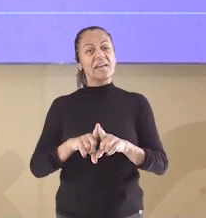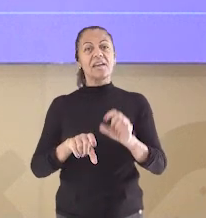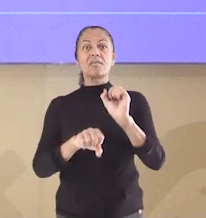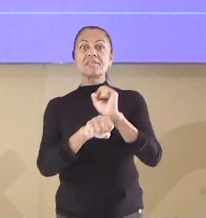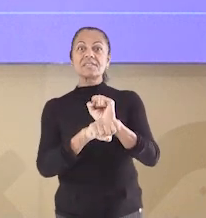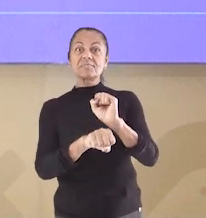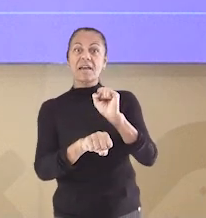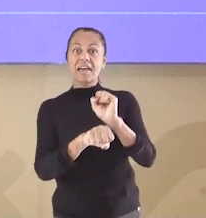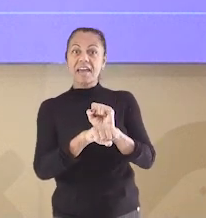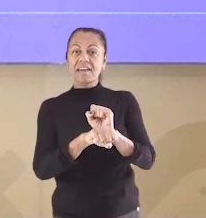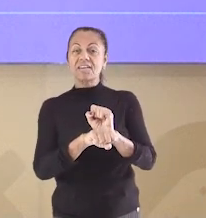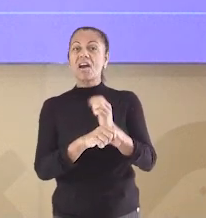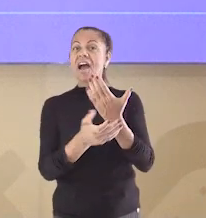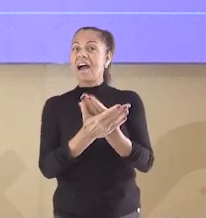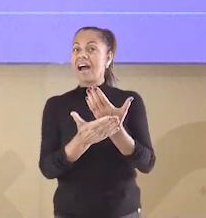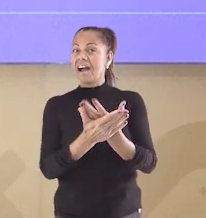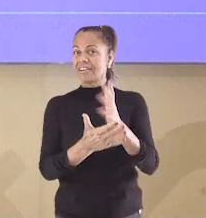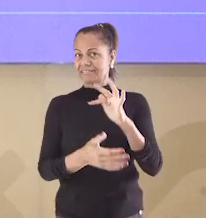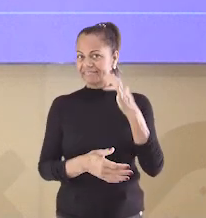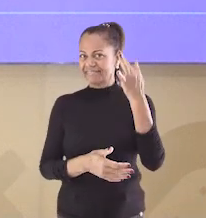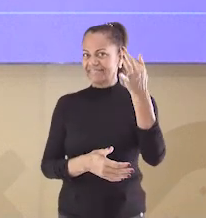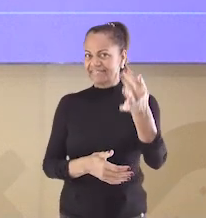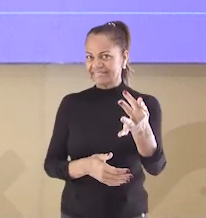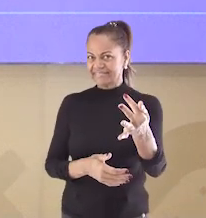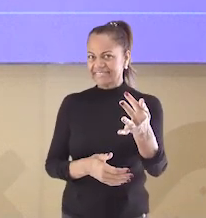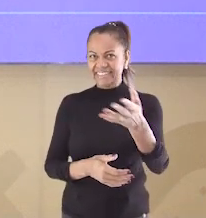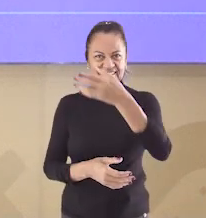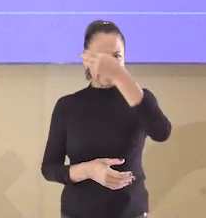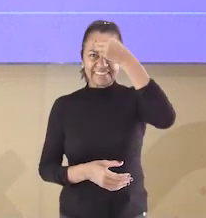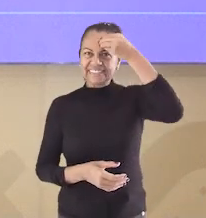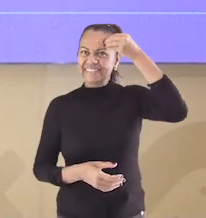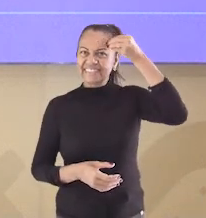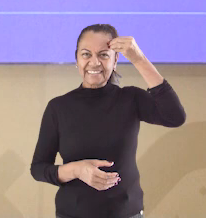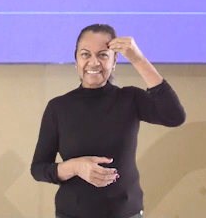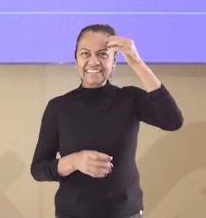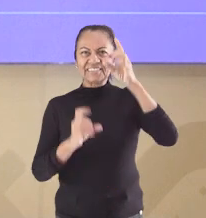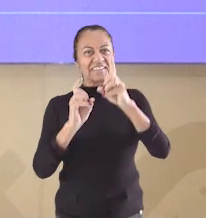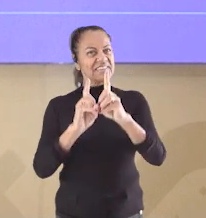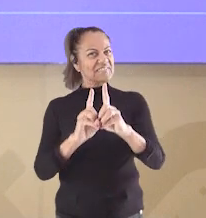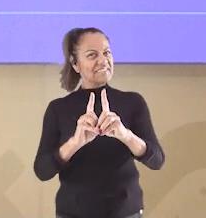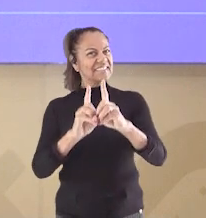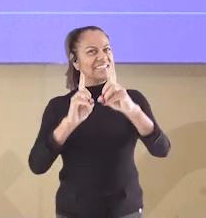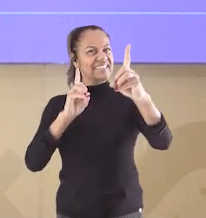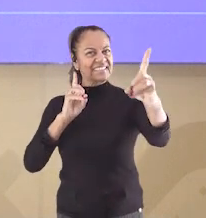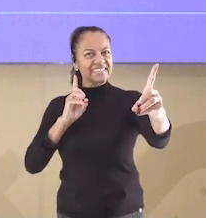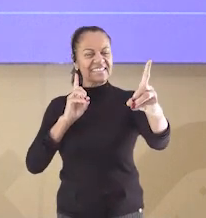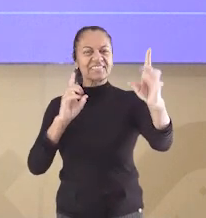nós. Aguardando você em outras aulas. E não